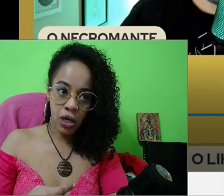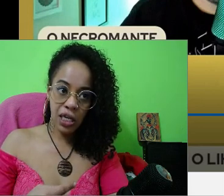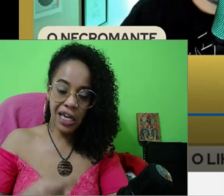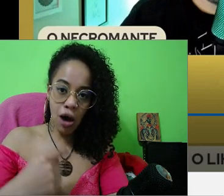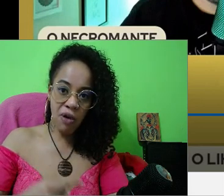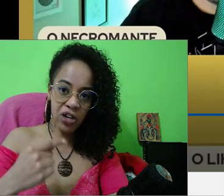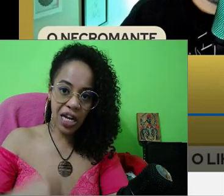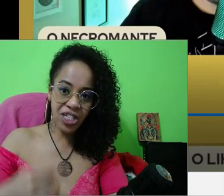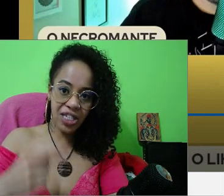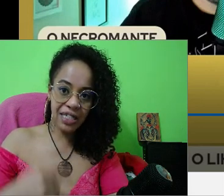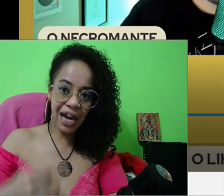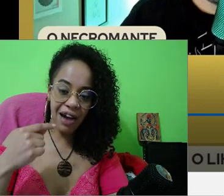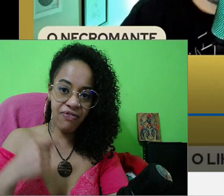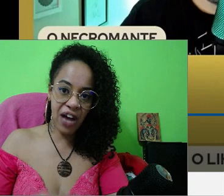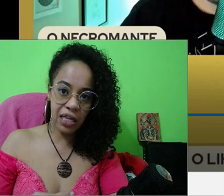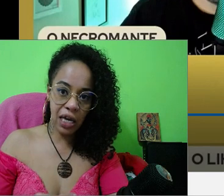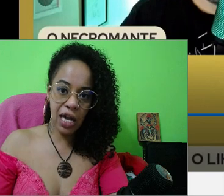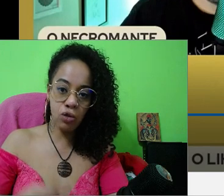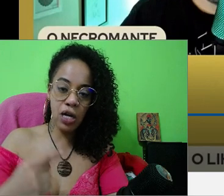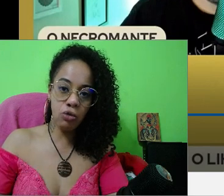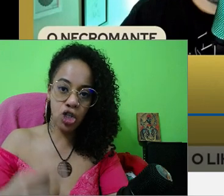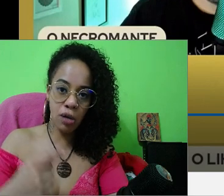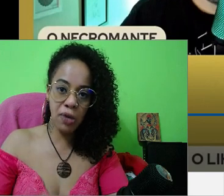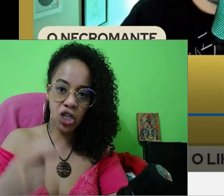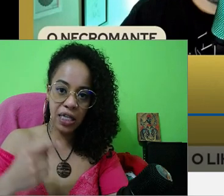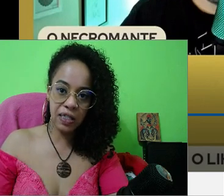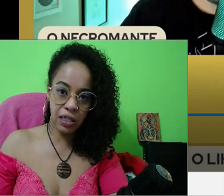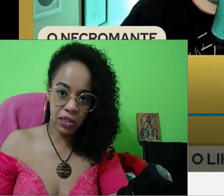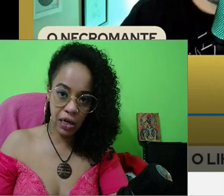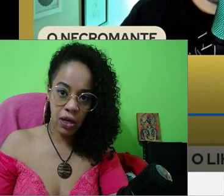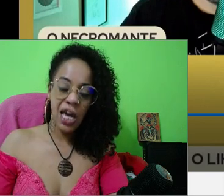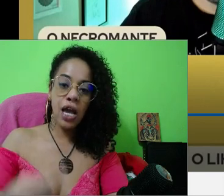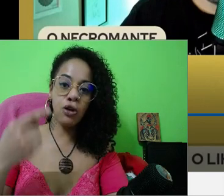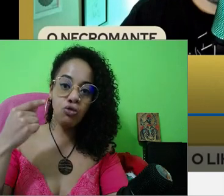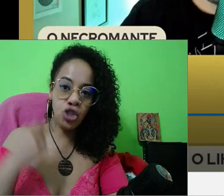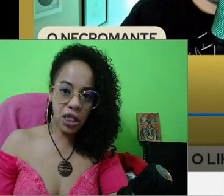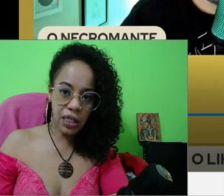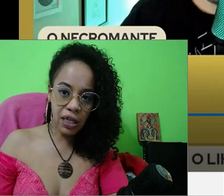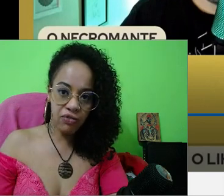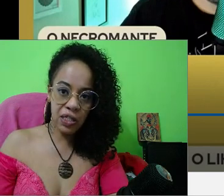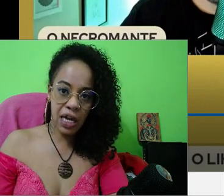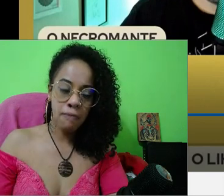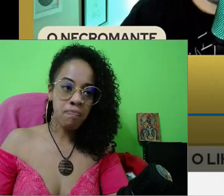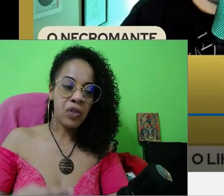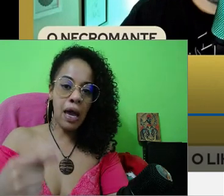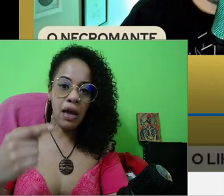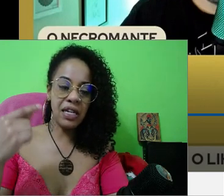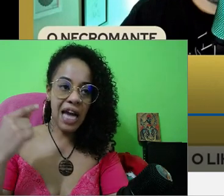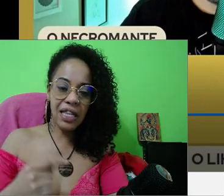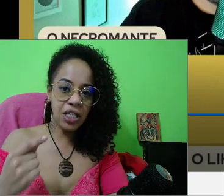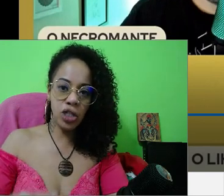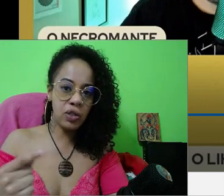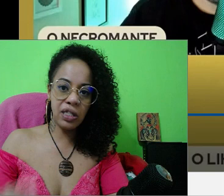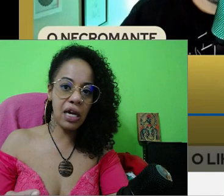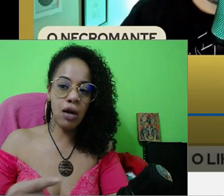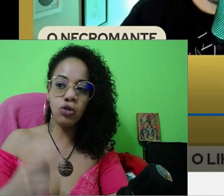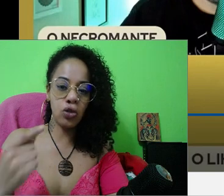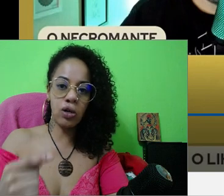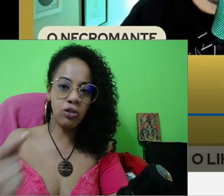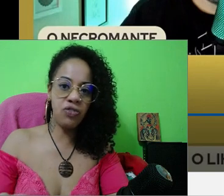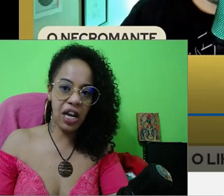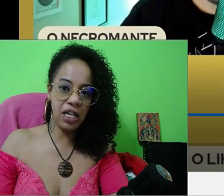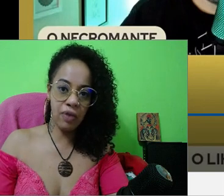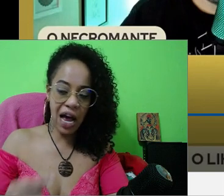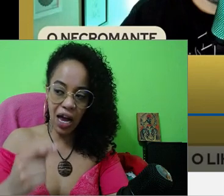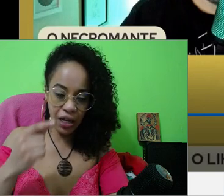verdade que é uma verdade que está gravada eu não te chamei de racista Eu não disse que você é nada disso